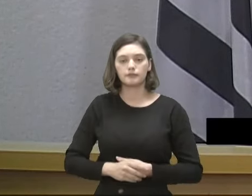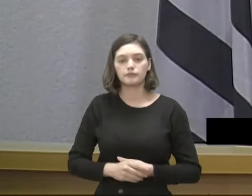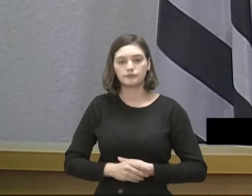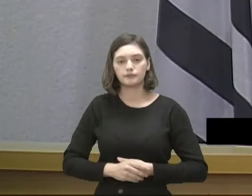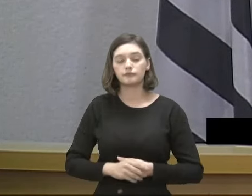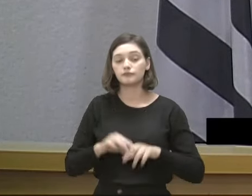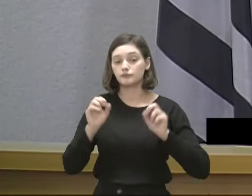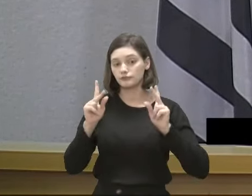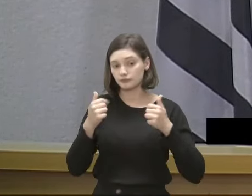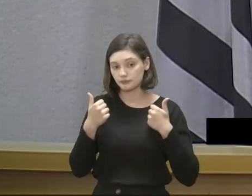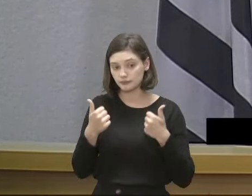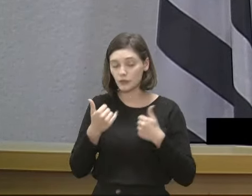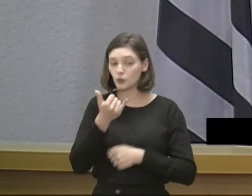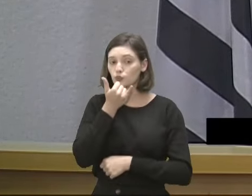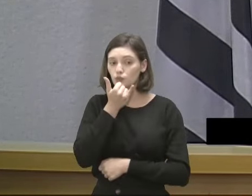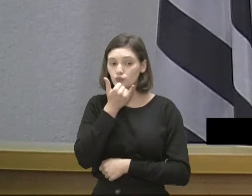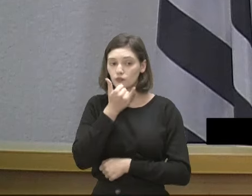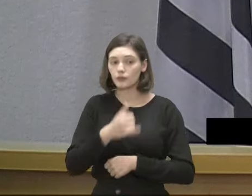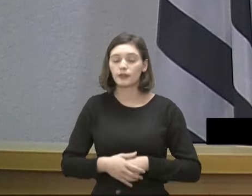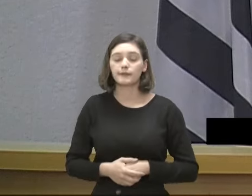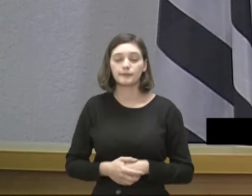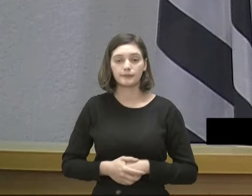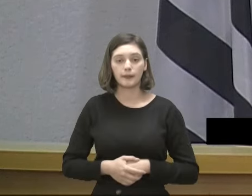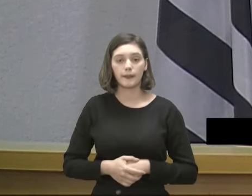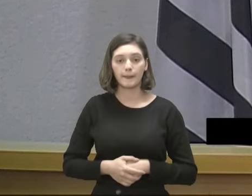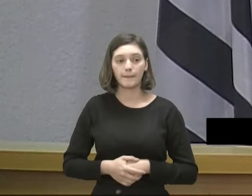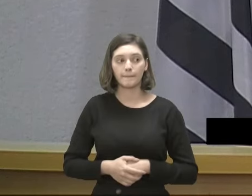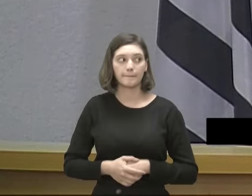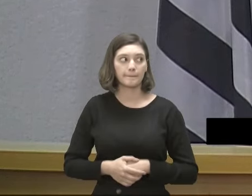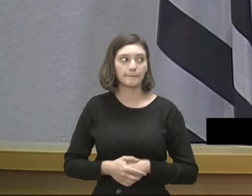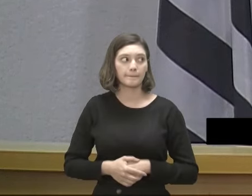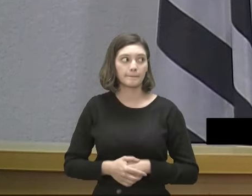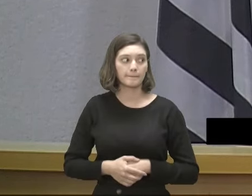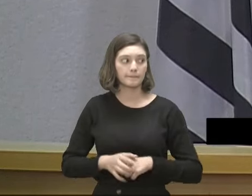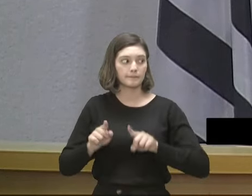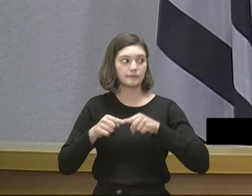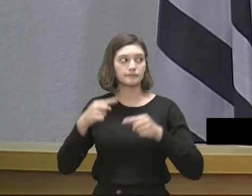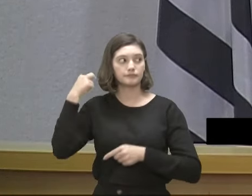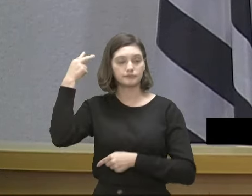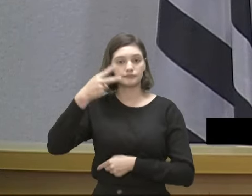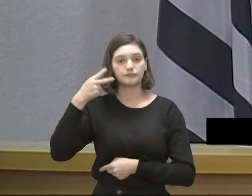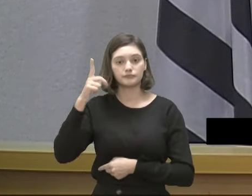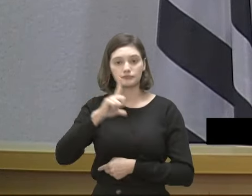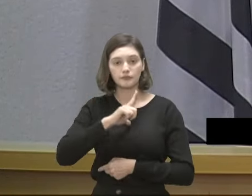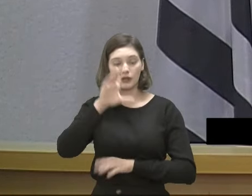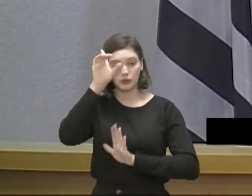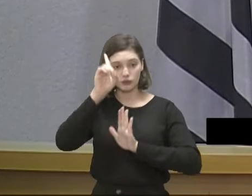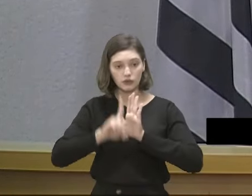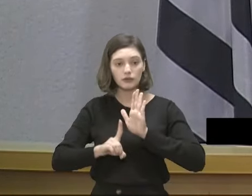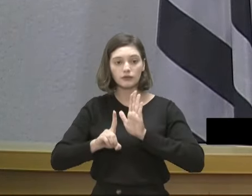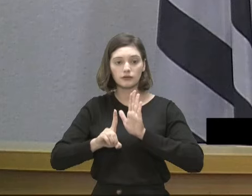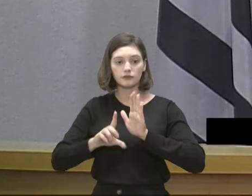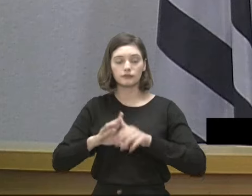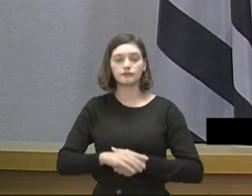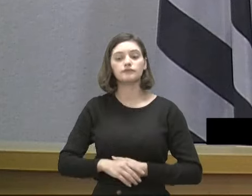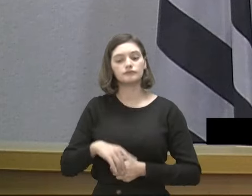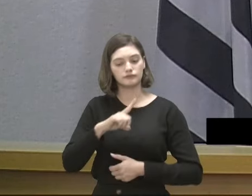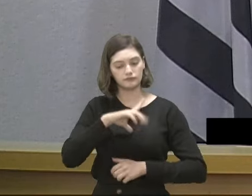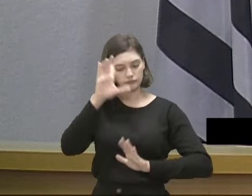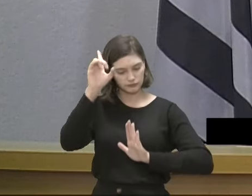Tá? Então, desculpem, mas o vereador tem um direito, tem um